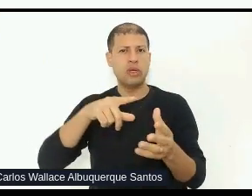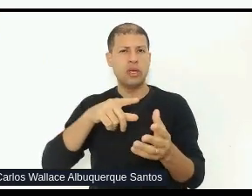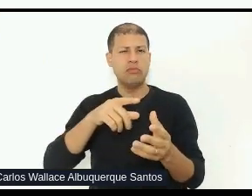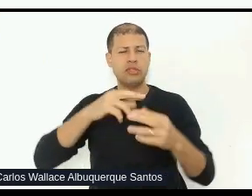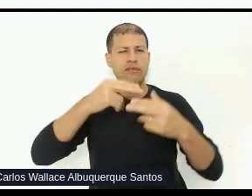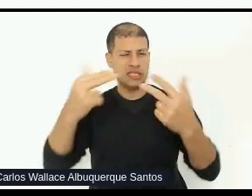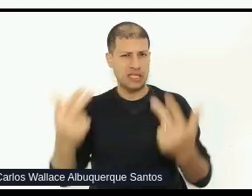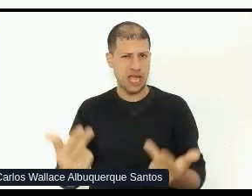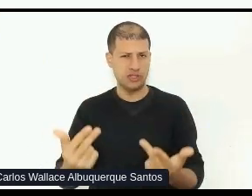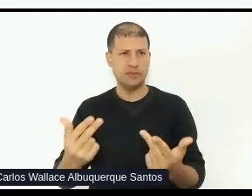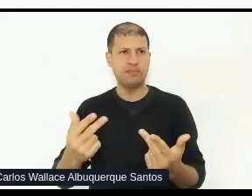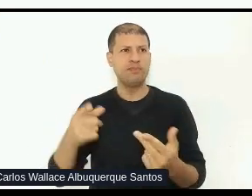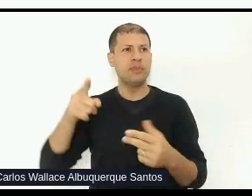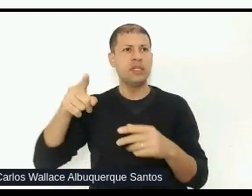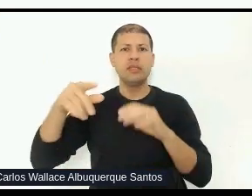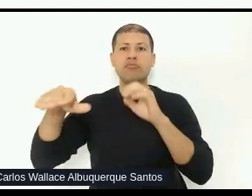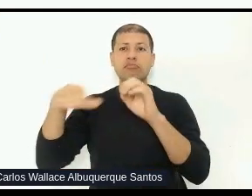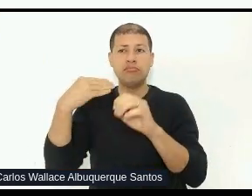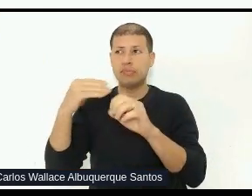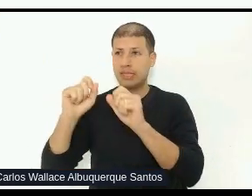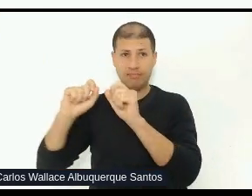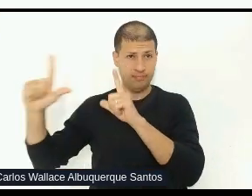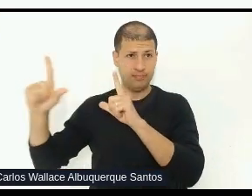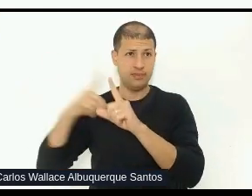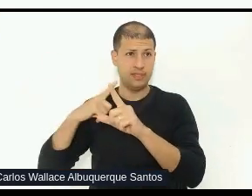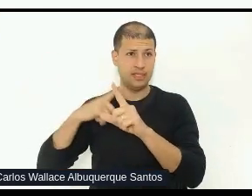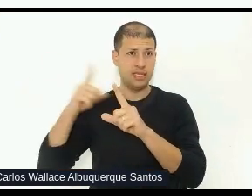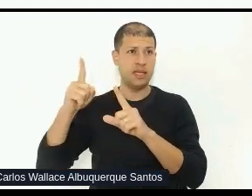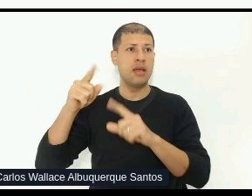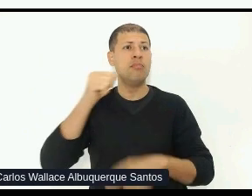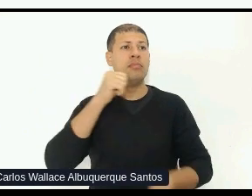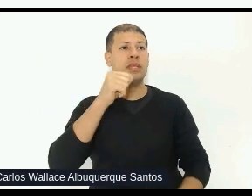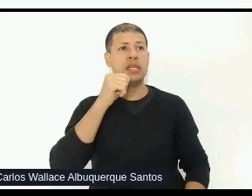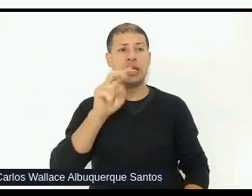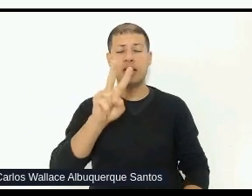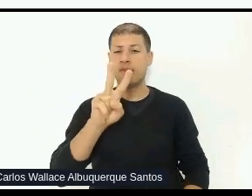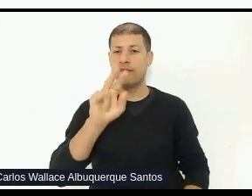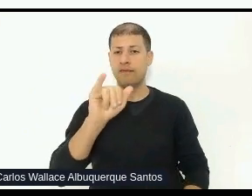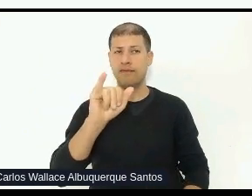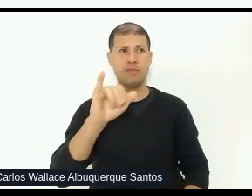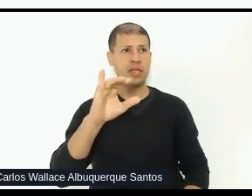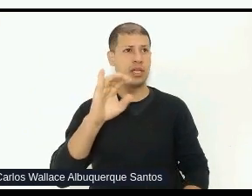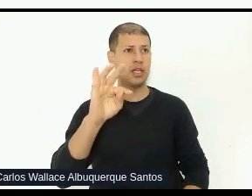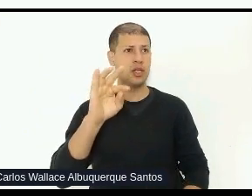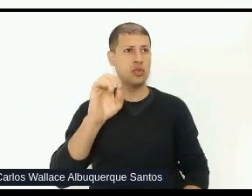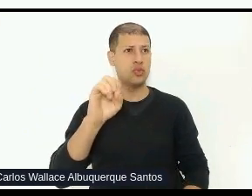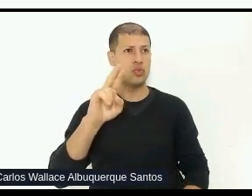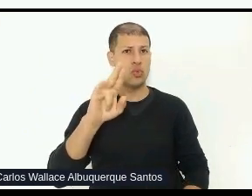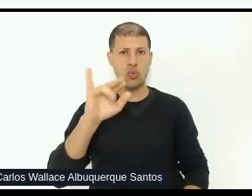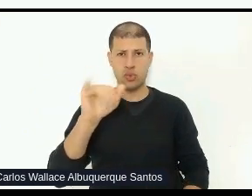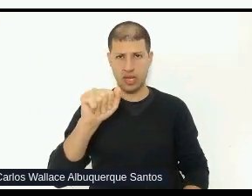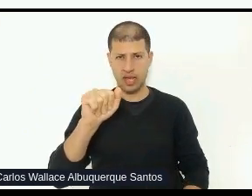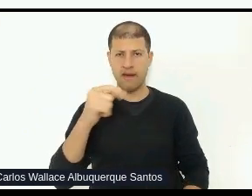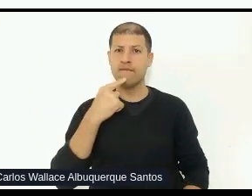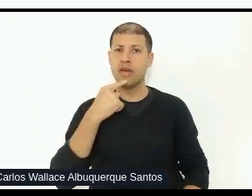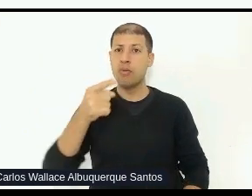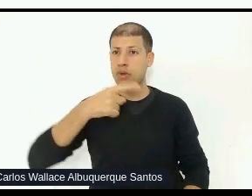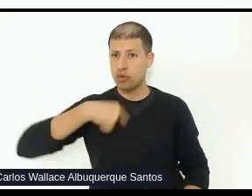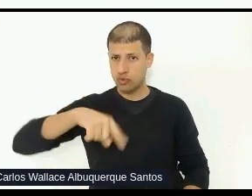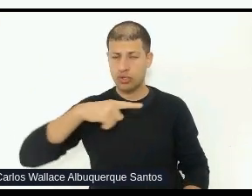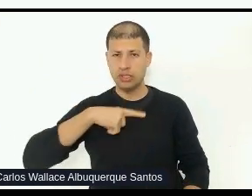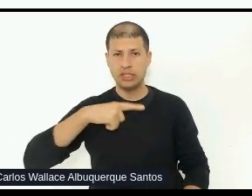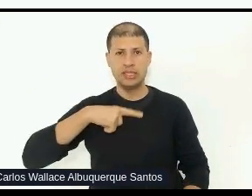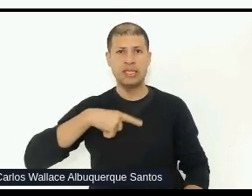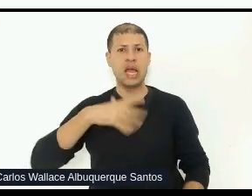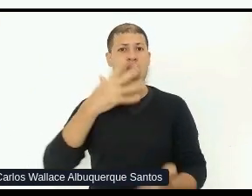Essa primeira mensagem aí que está na tela, ela foi da Vitória, né, informando para nós, né, palestrantes, que a gravação da